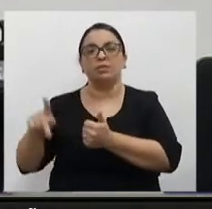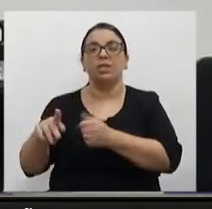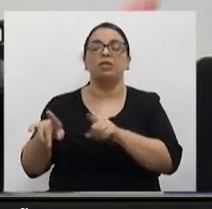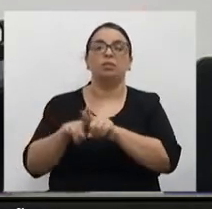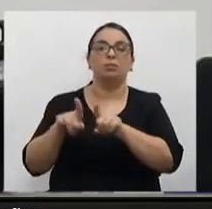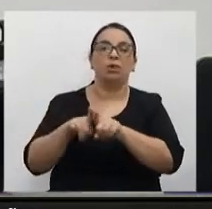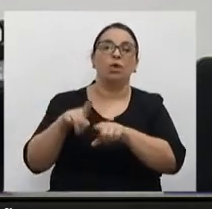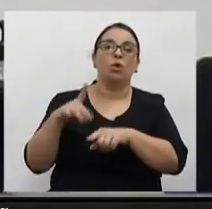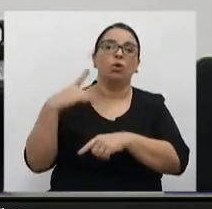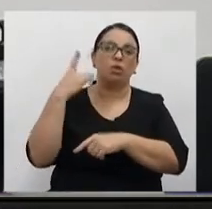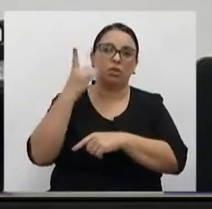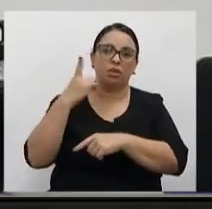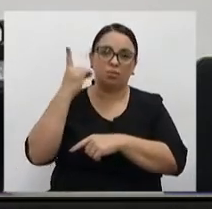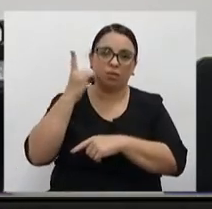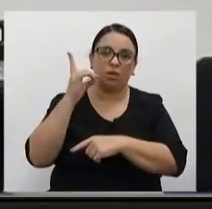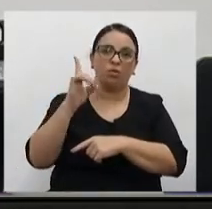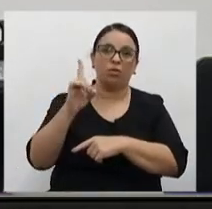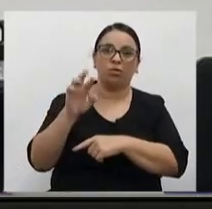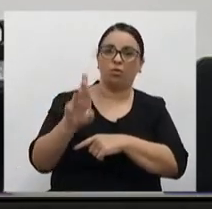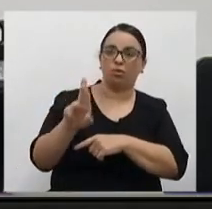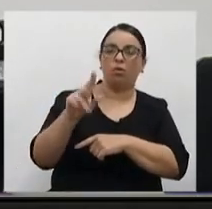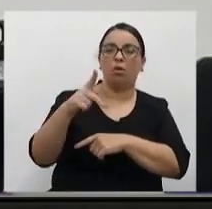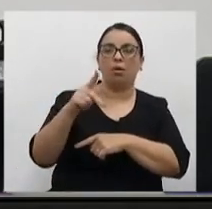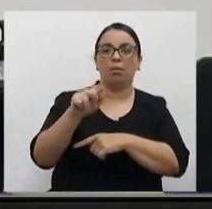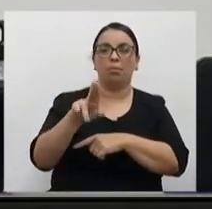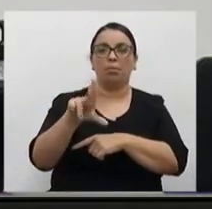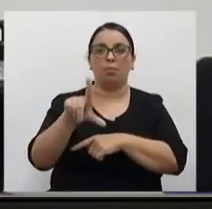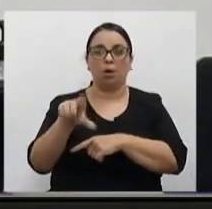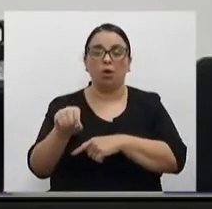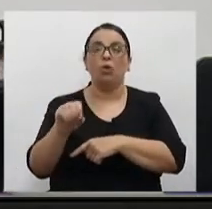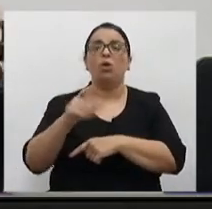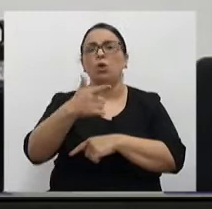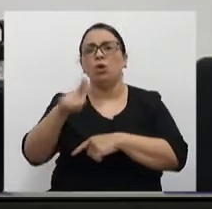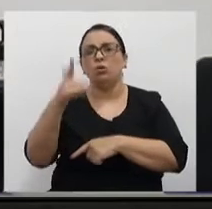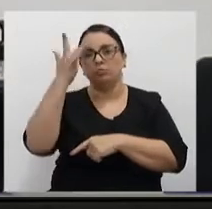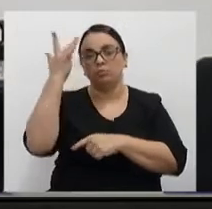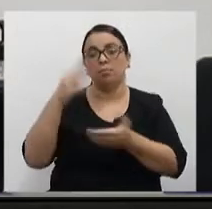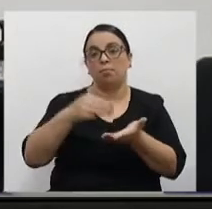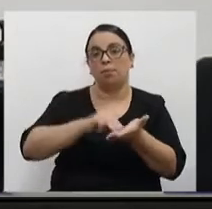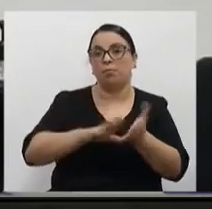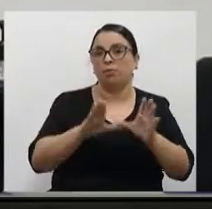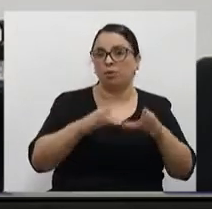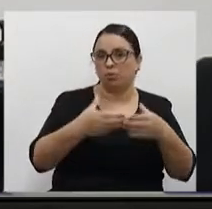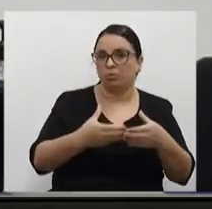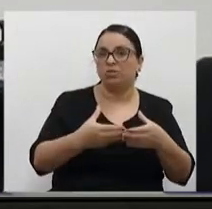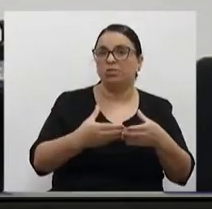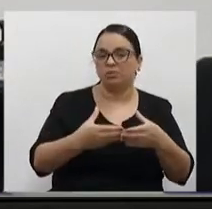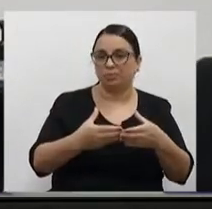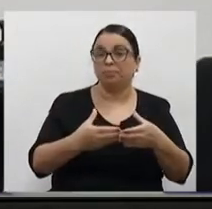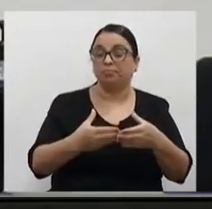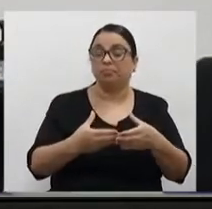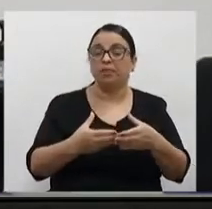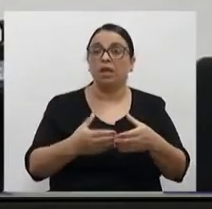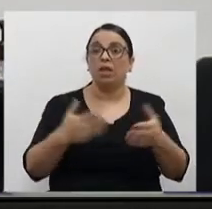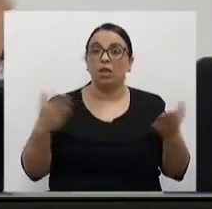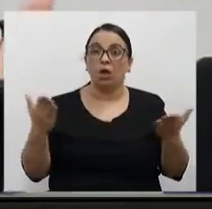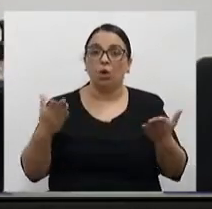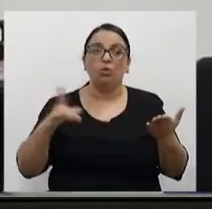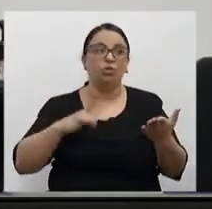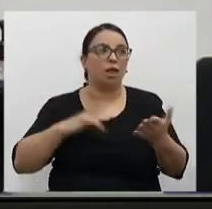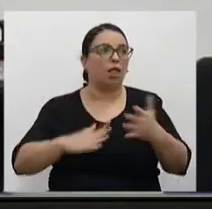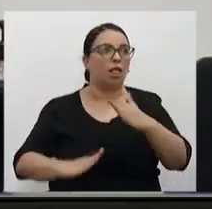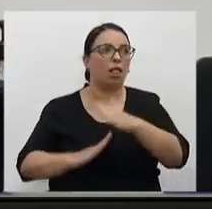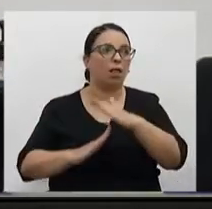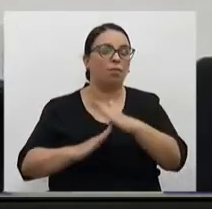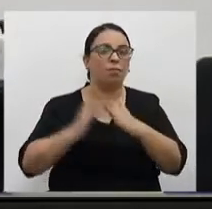né, e os membros da comissão que estão aí acompanhando. Aqui hoje a gente tem uma limitação presencial